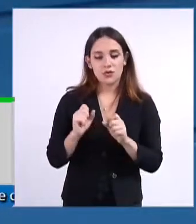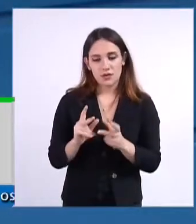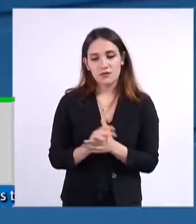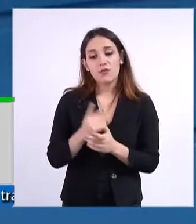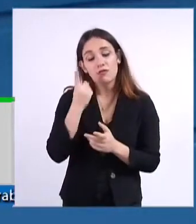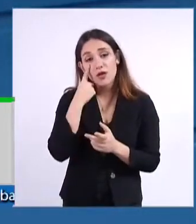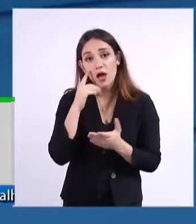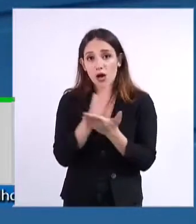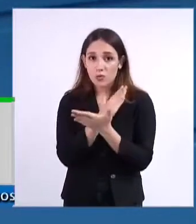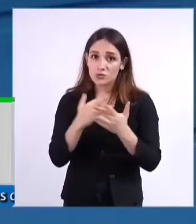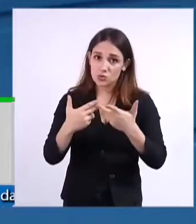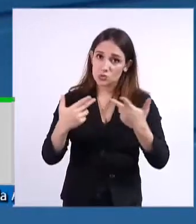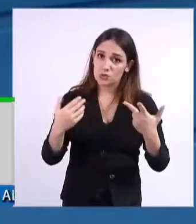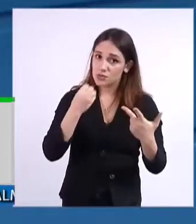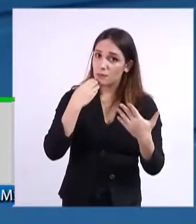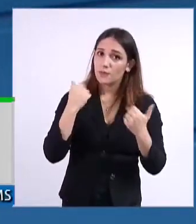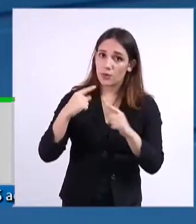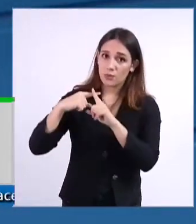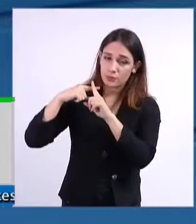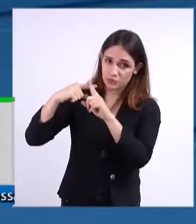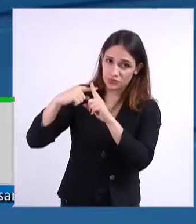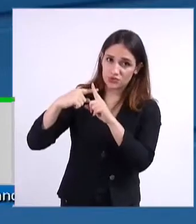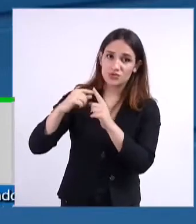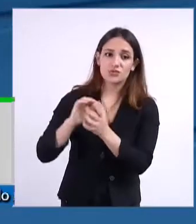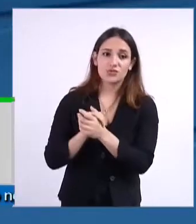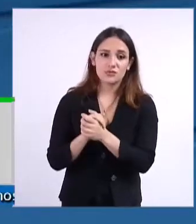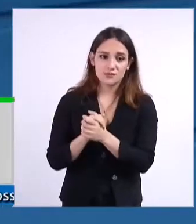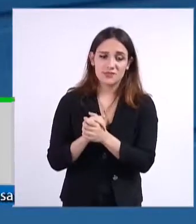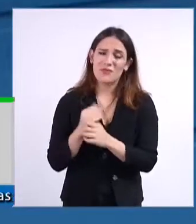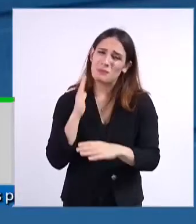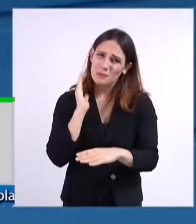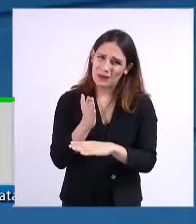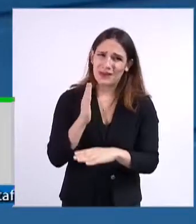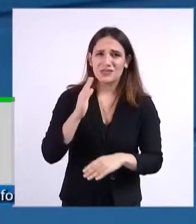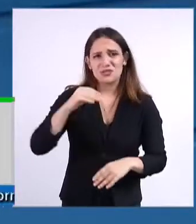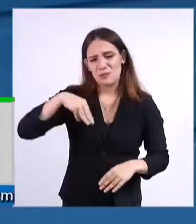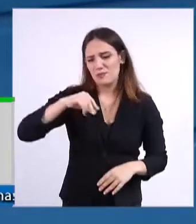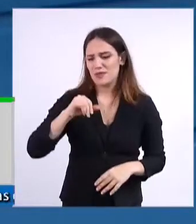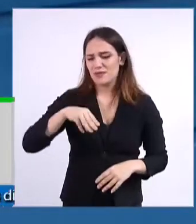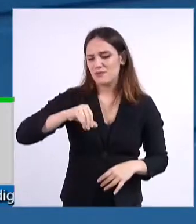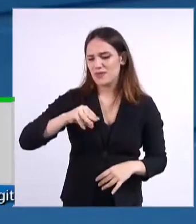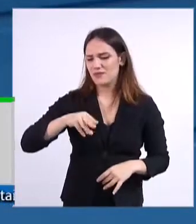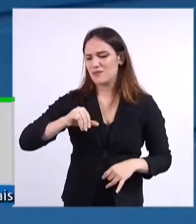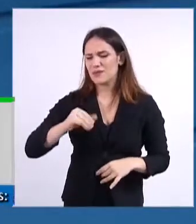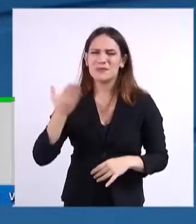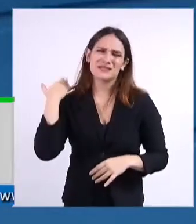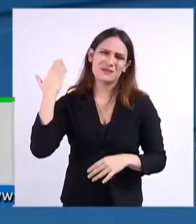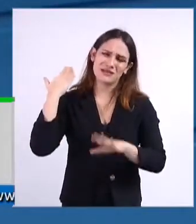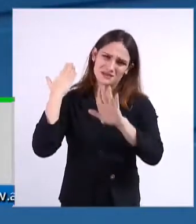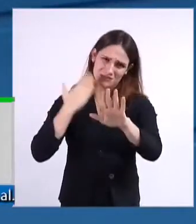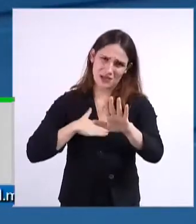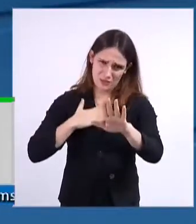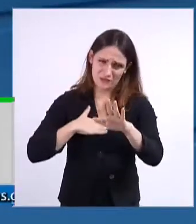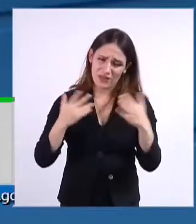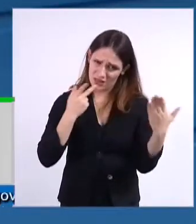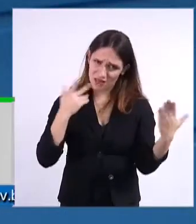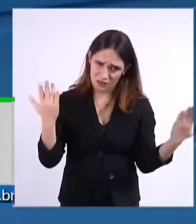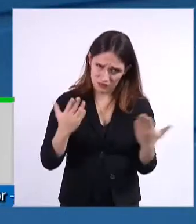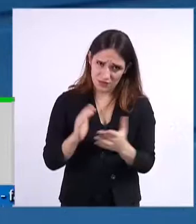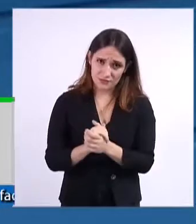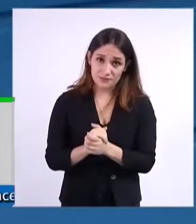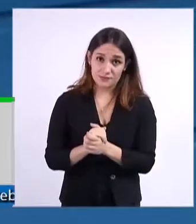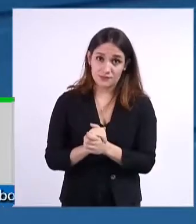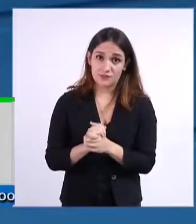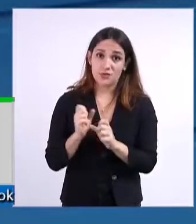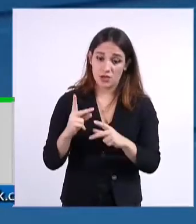medidas positivas para o nosso país. Vamos parar de mimimi. Vamos parar de ficar falando de passado, vamos falar de futuro, vamos falar de